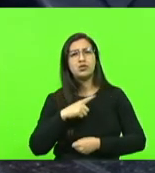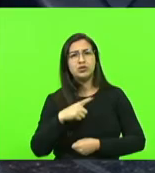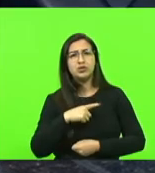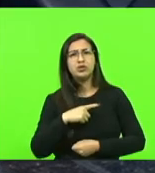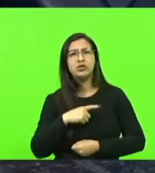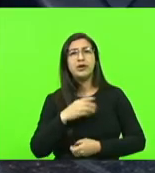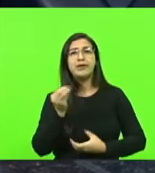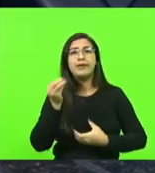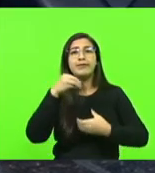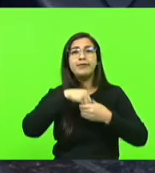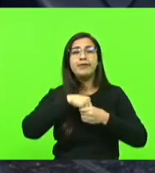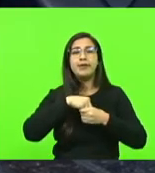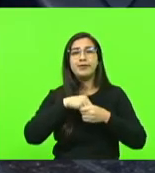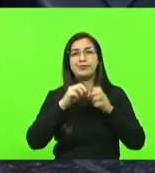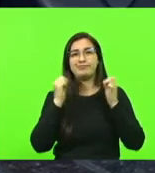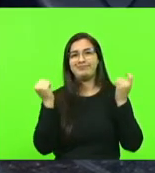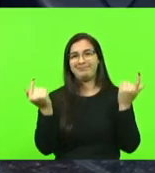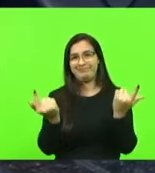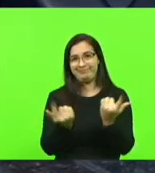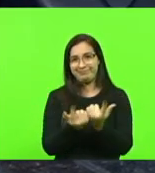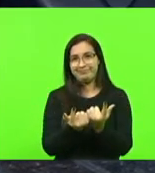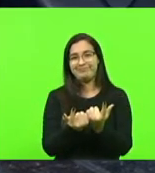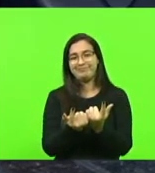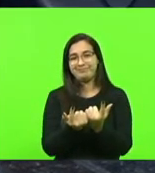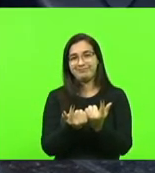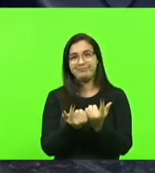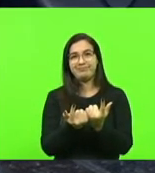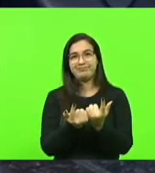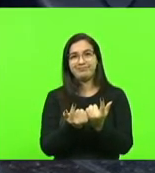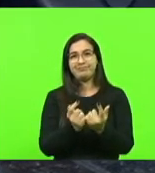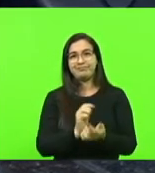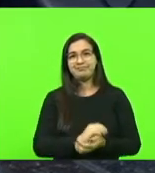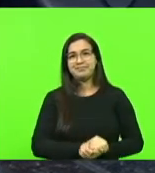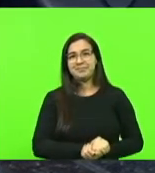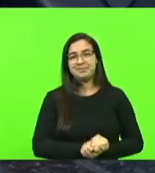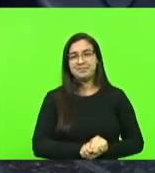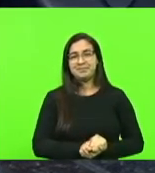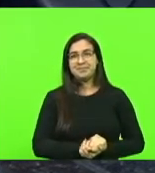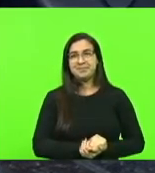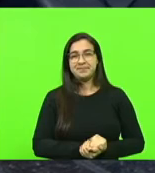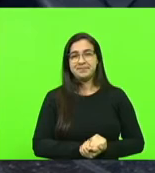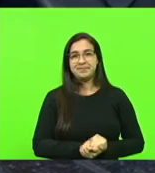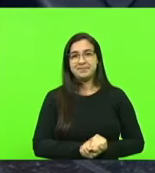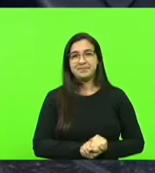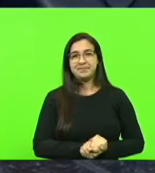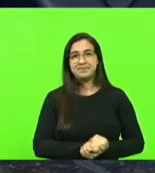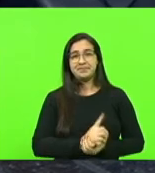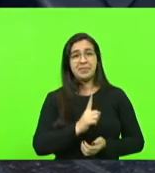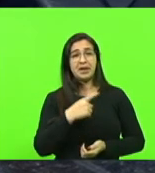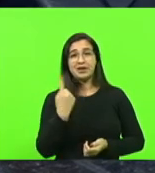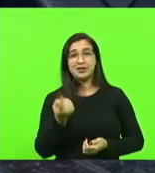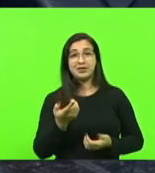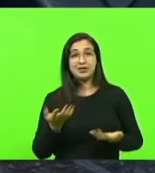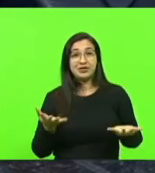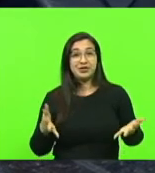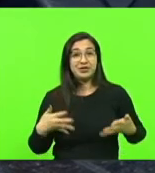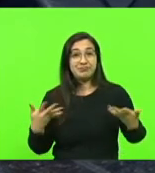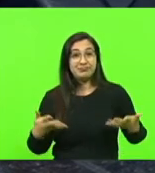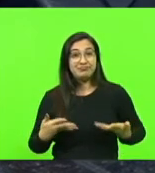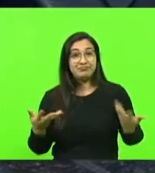dentro da Assembleia Legislativa de Santa Catarina, que, assim, se vê estupefata ante